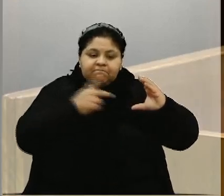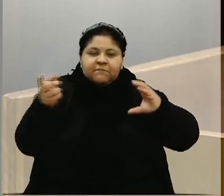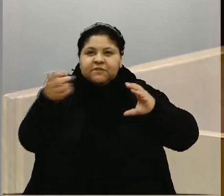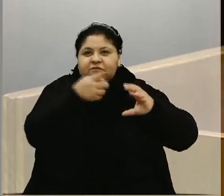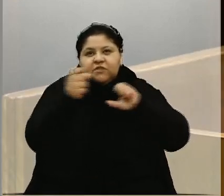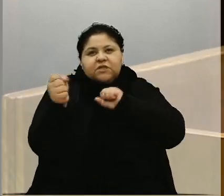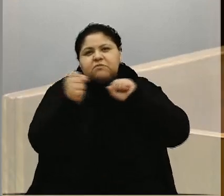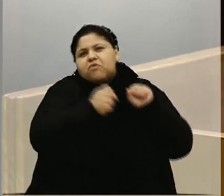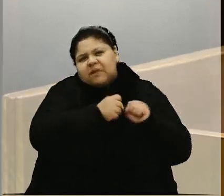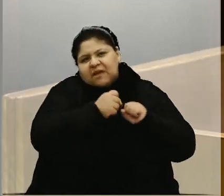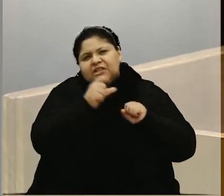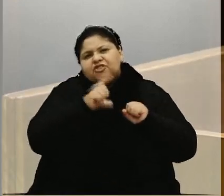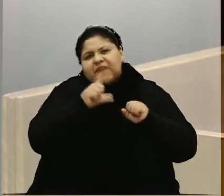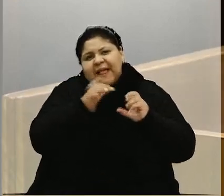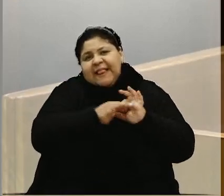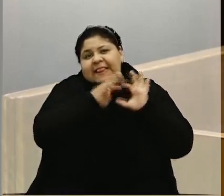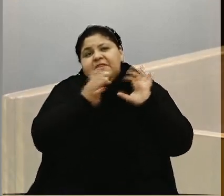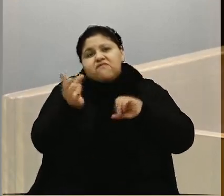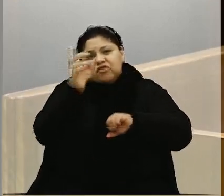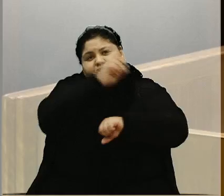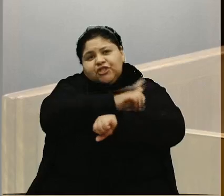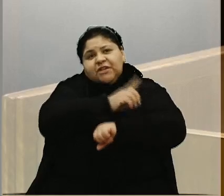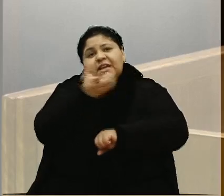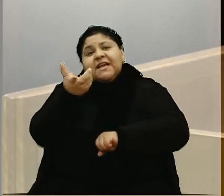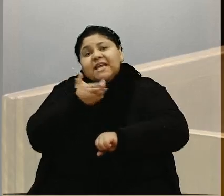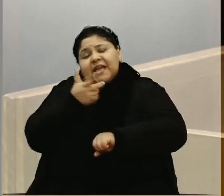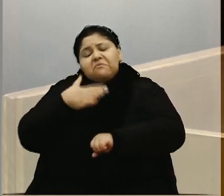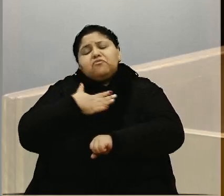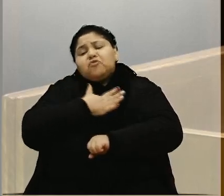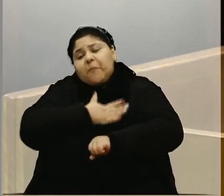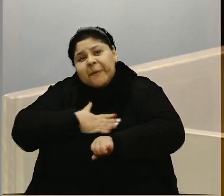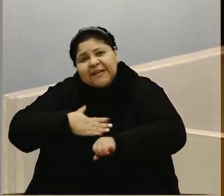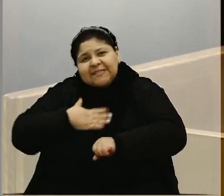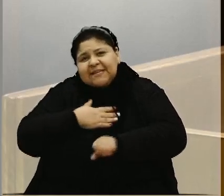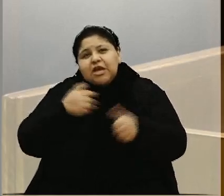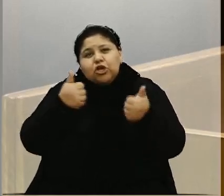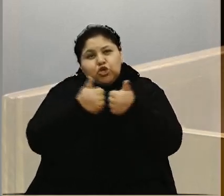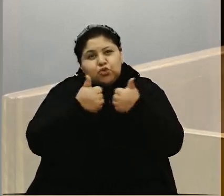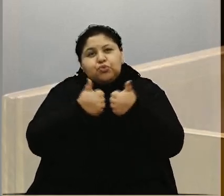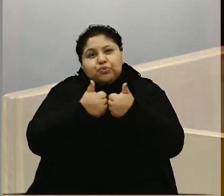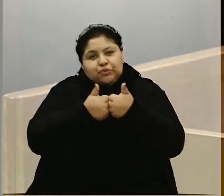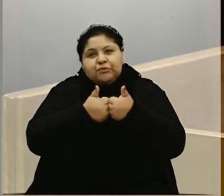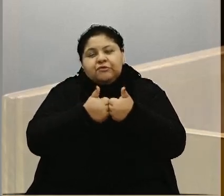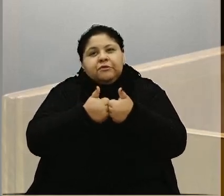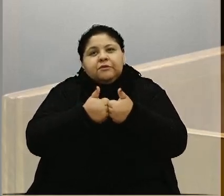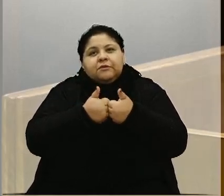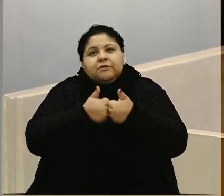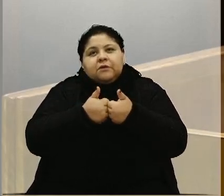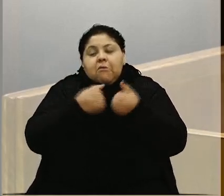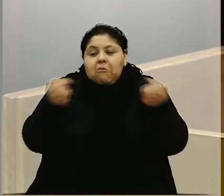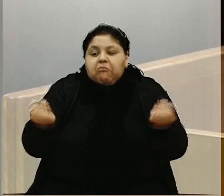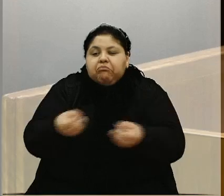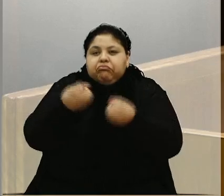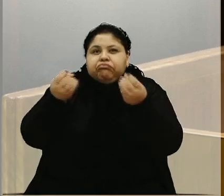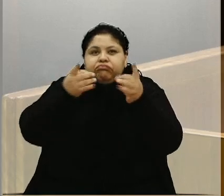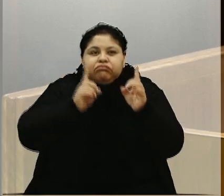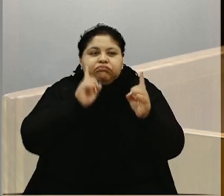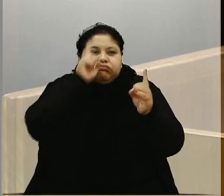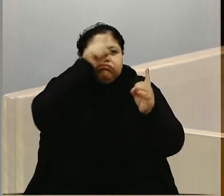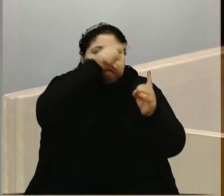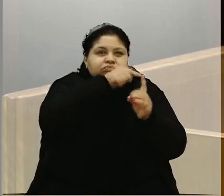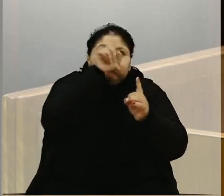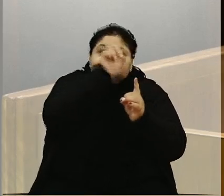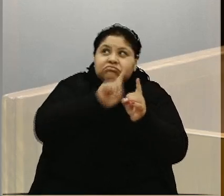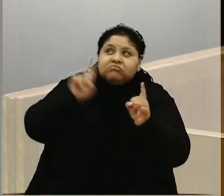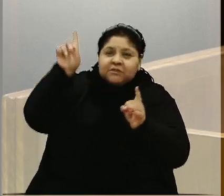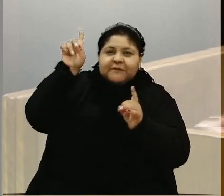puderem, estiverem livres, nós teremos um prazer ter vocês ali conosco, né, celebrando esse propósito divino, que